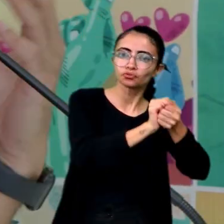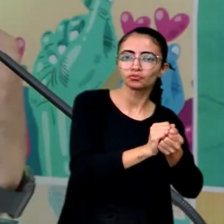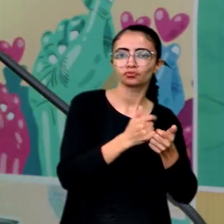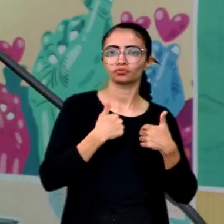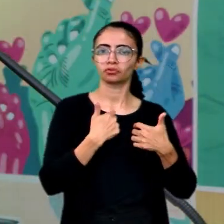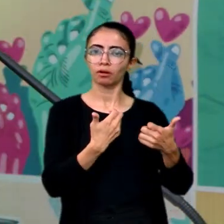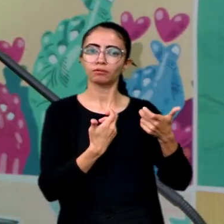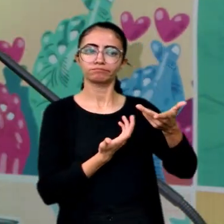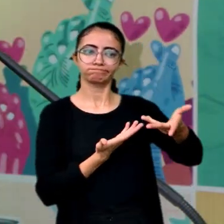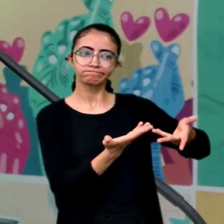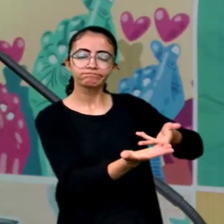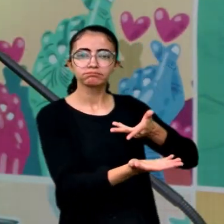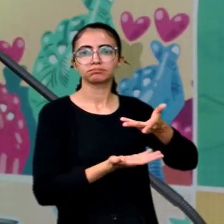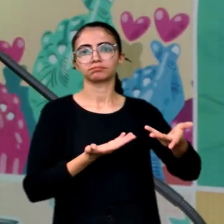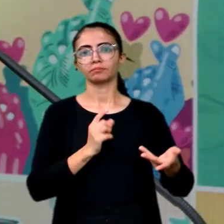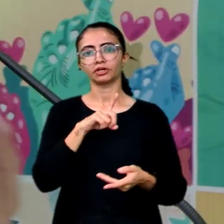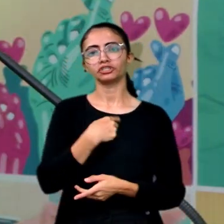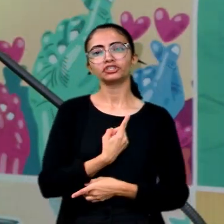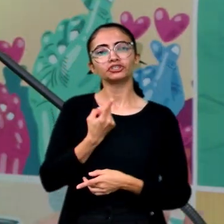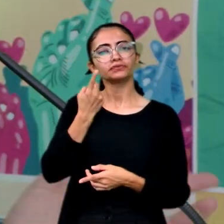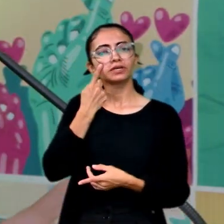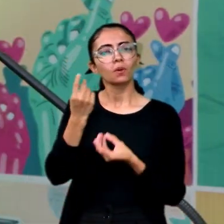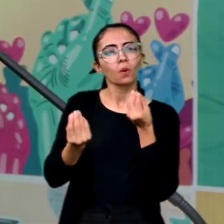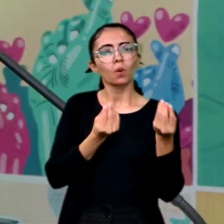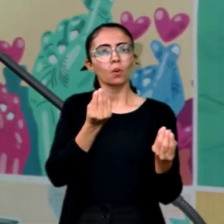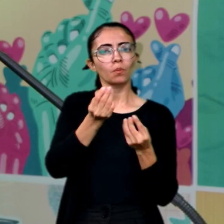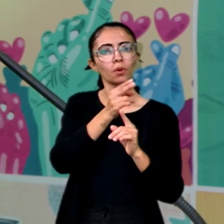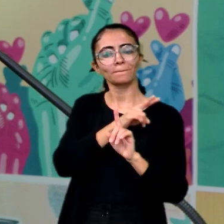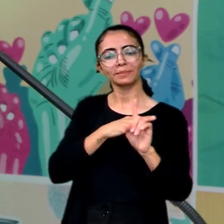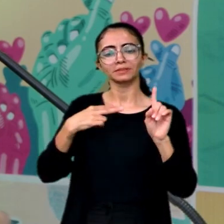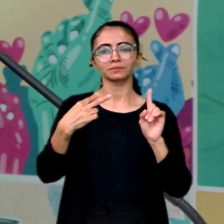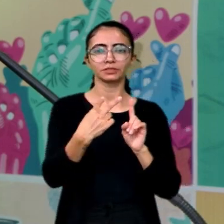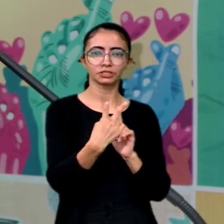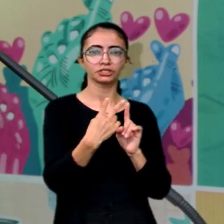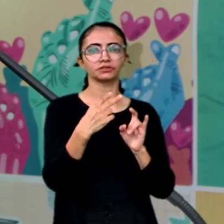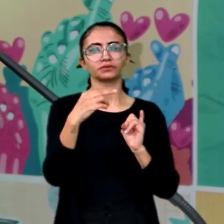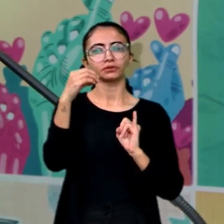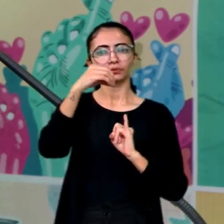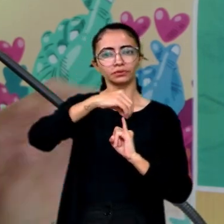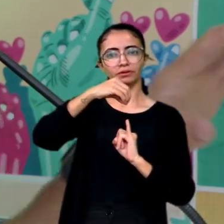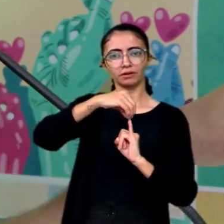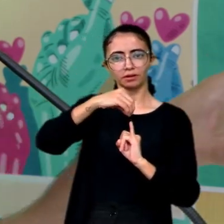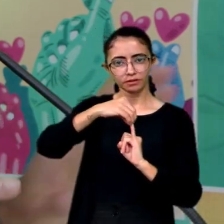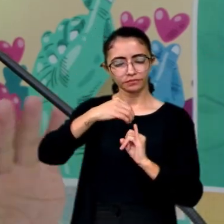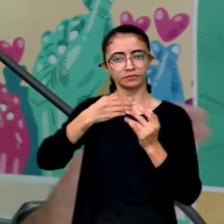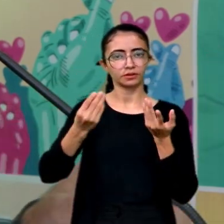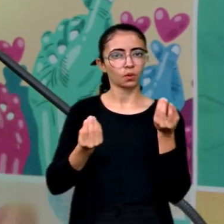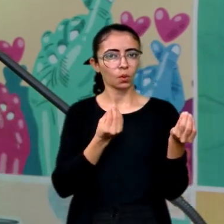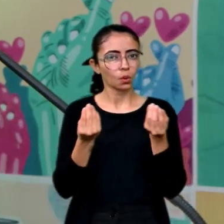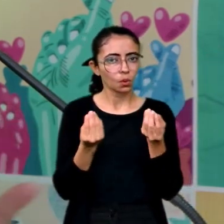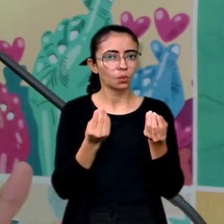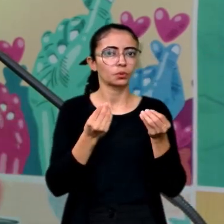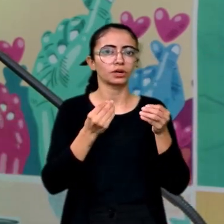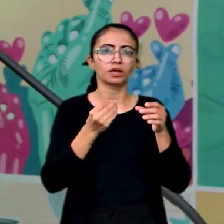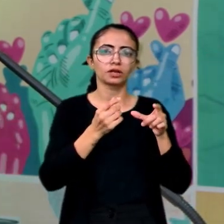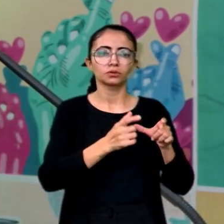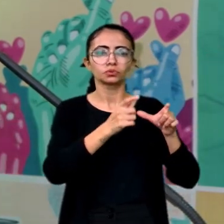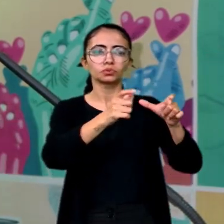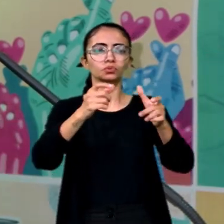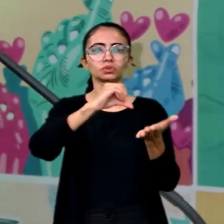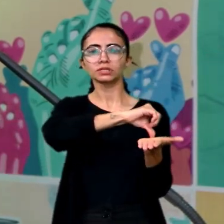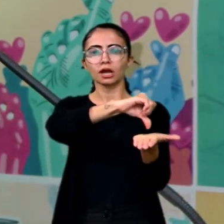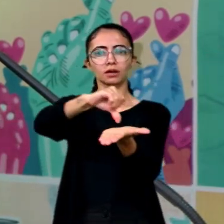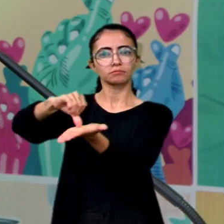ter um panorama de como o IFB trata esse assunto, algumas unidades, como é que tem feito dentro desse